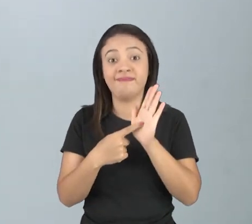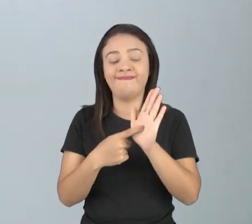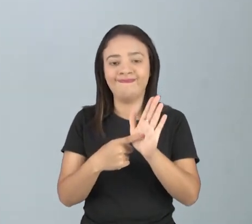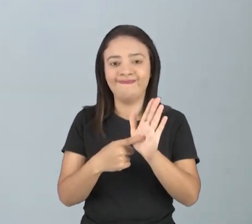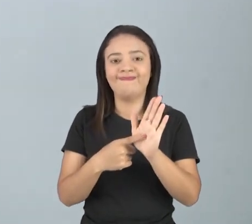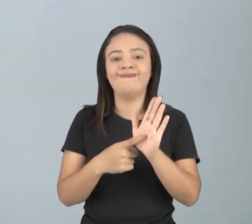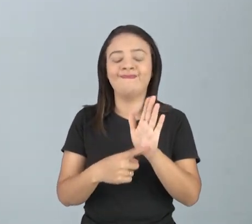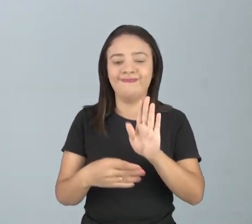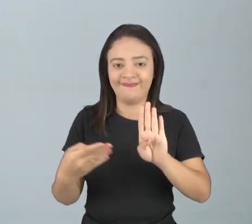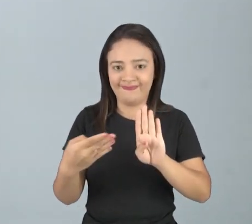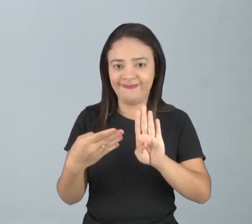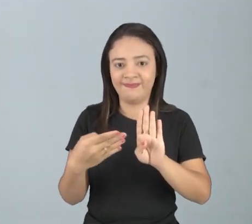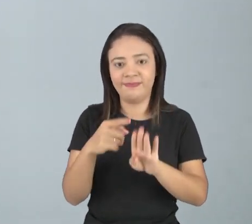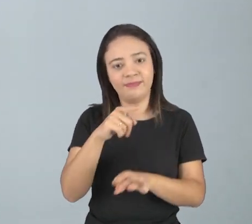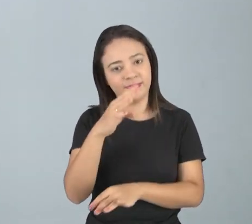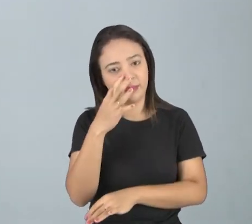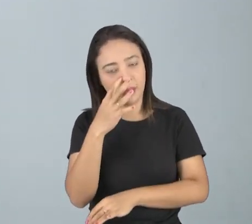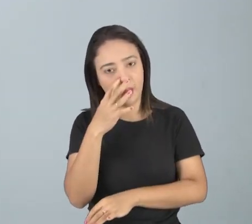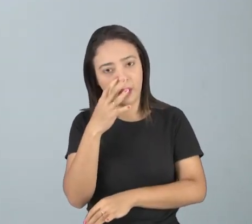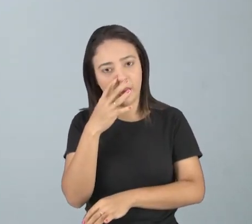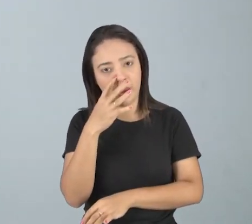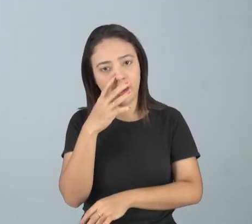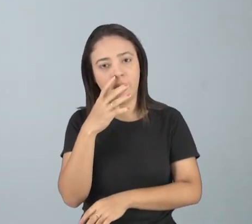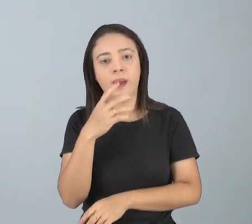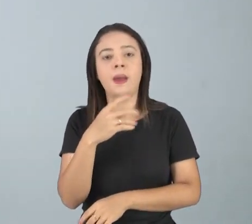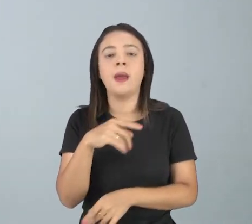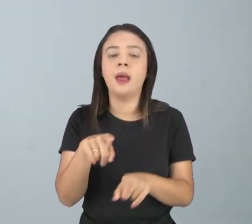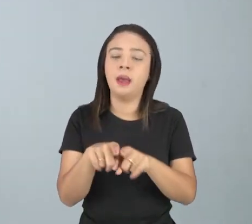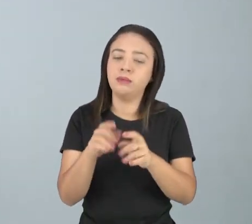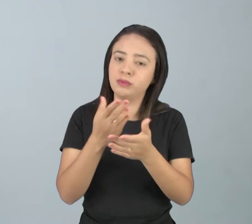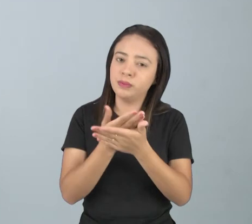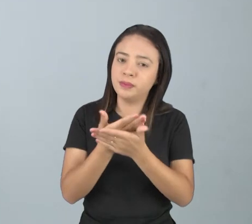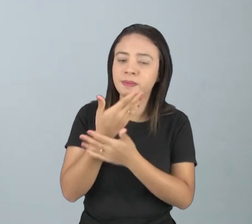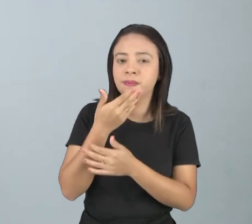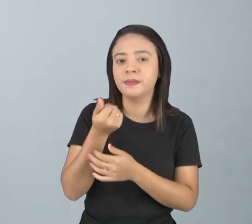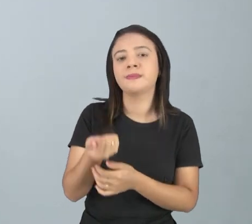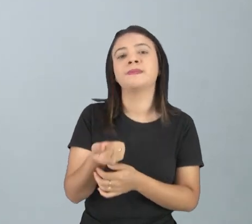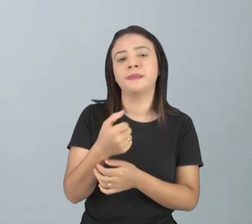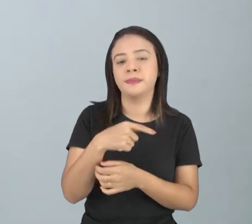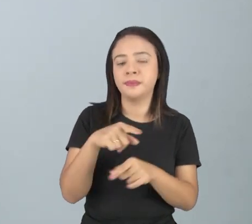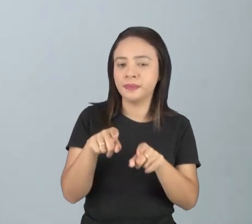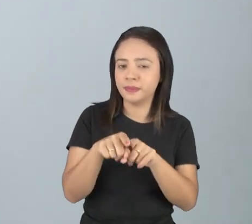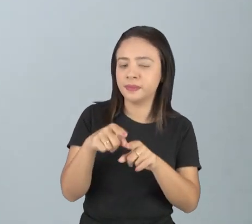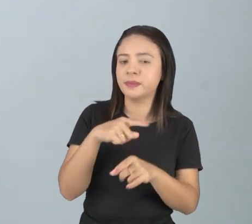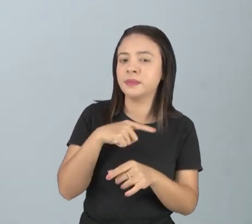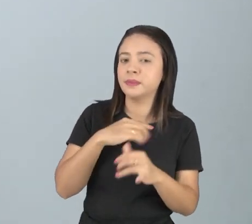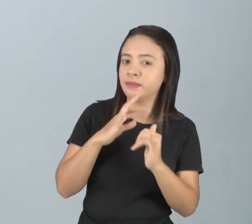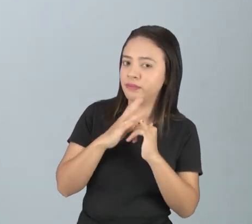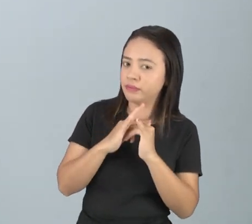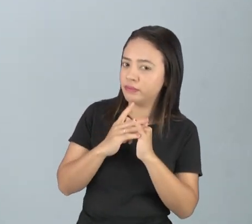você assistir, colocar o seu conteúdo em dia. Também vá lá no YouTube, procure